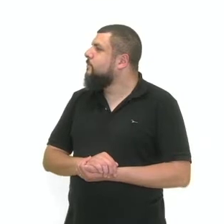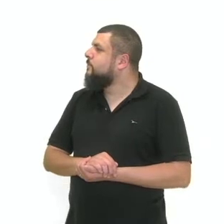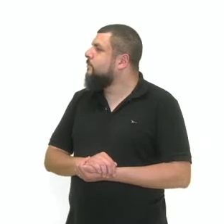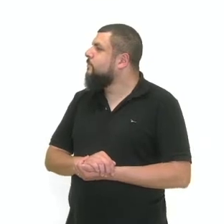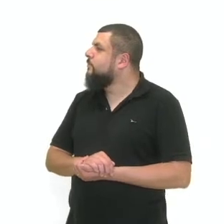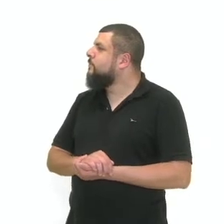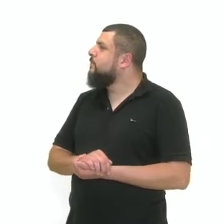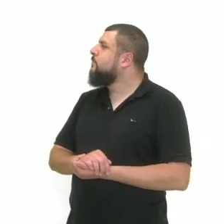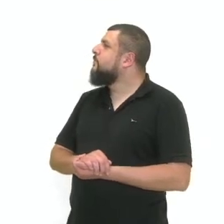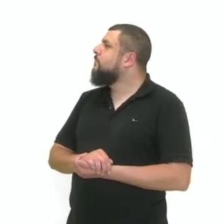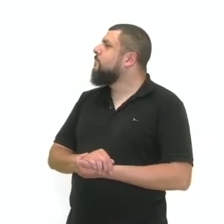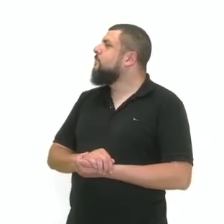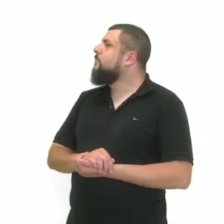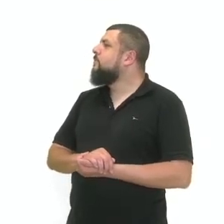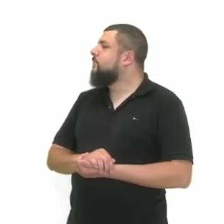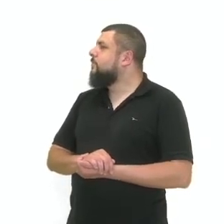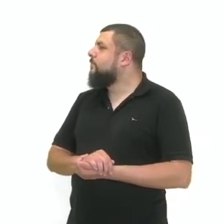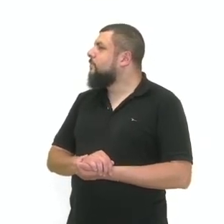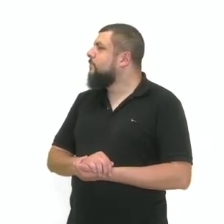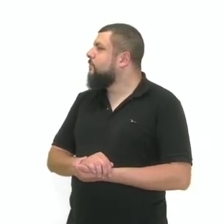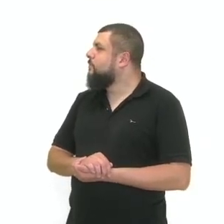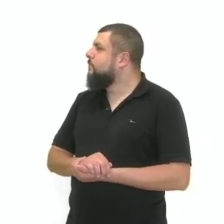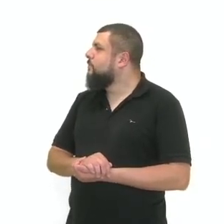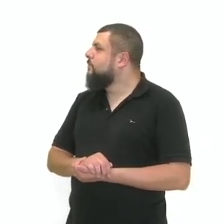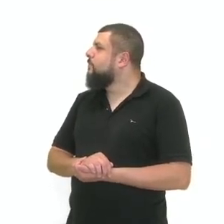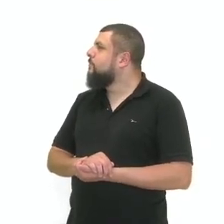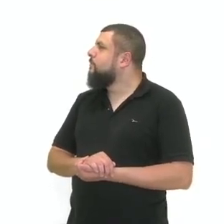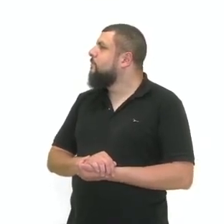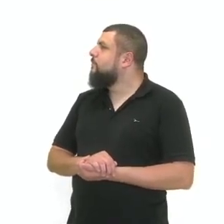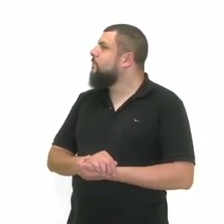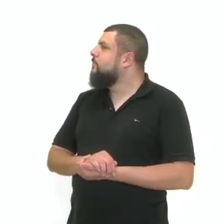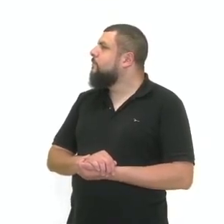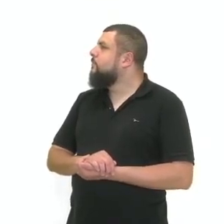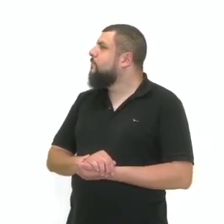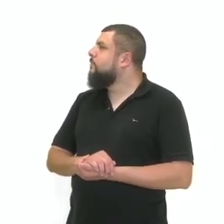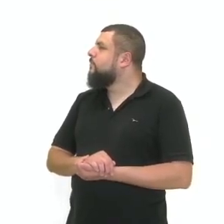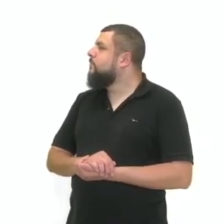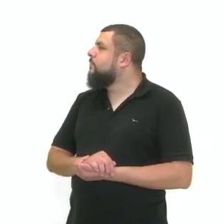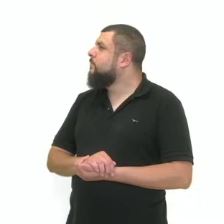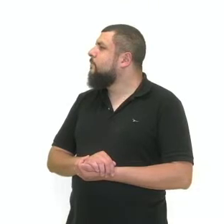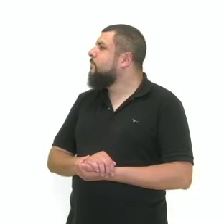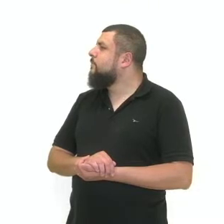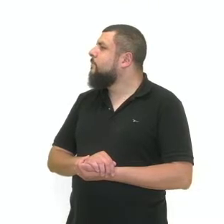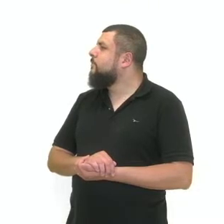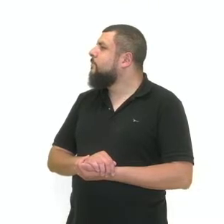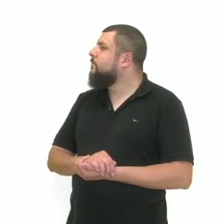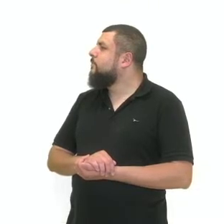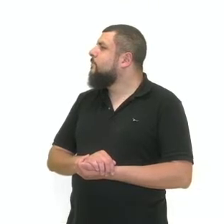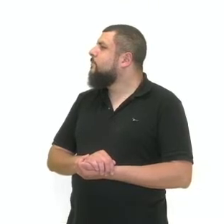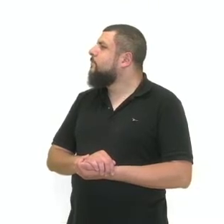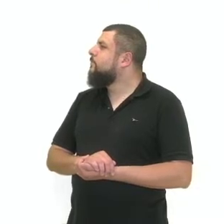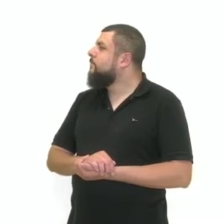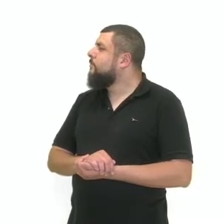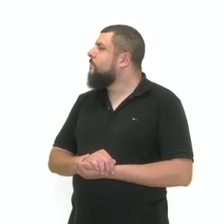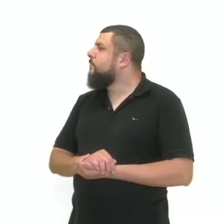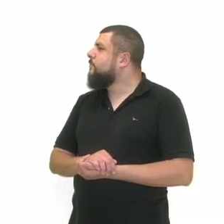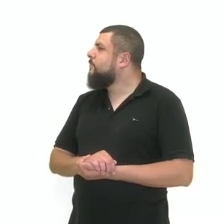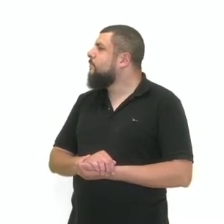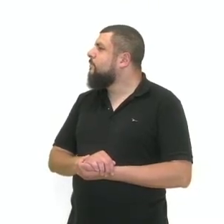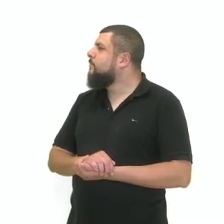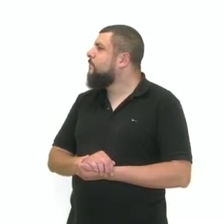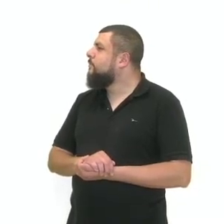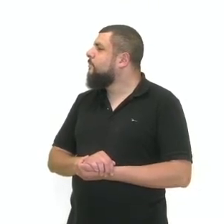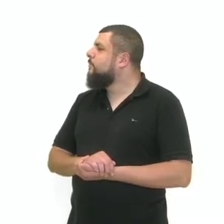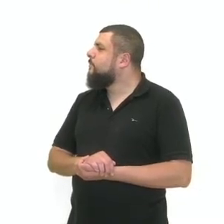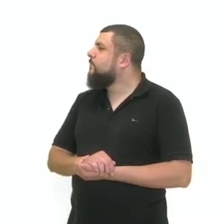tenho 5 mais 10, 15, era só isso que eu precisava completar. E na última, então, eu